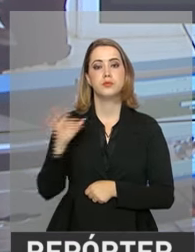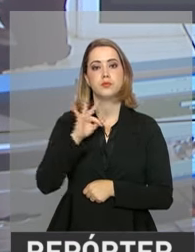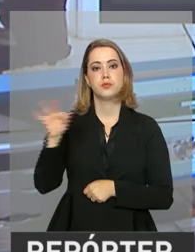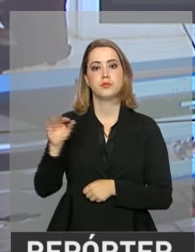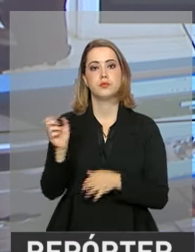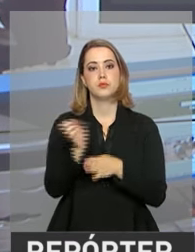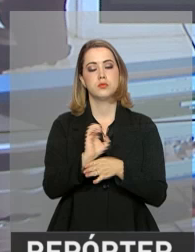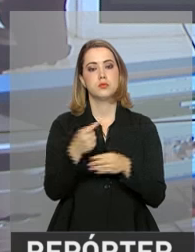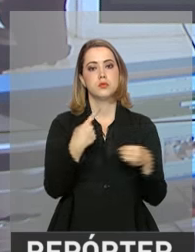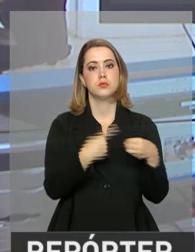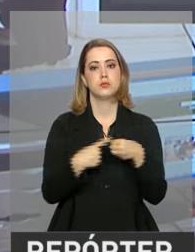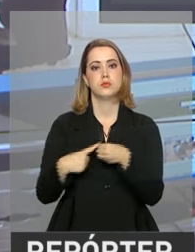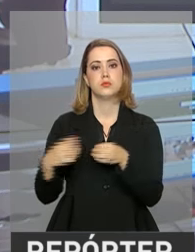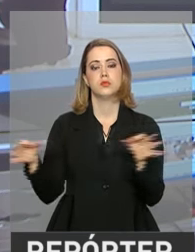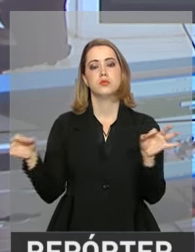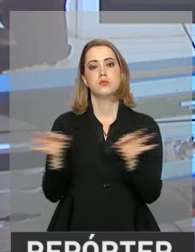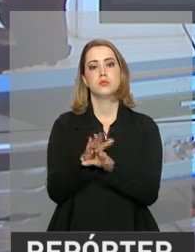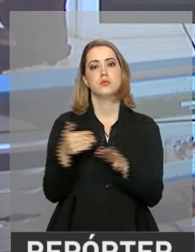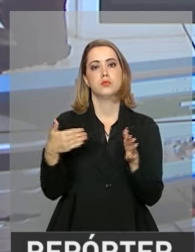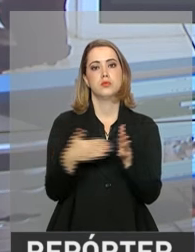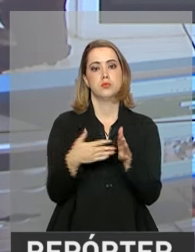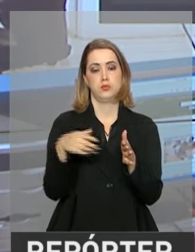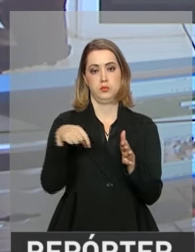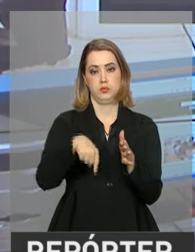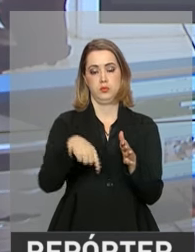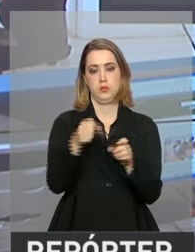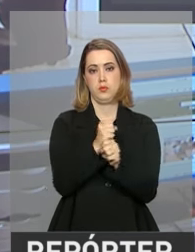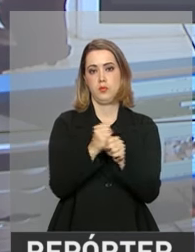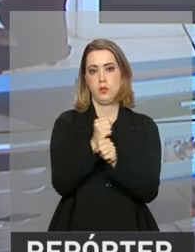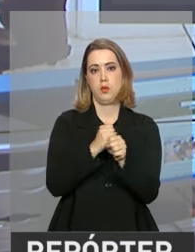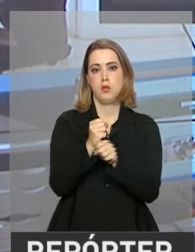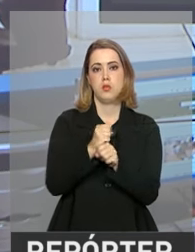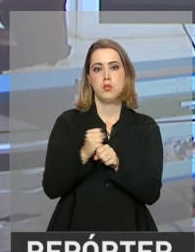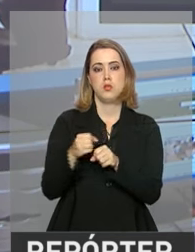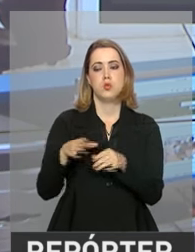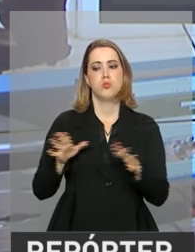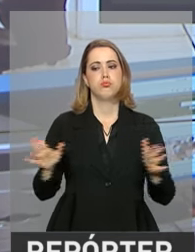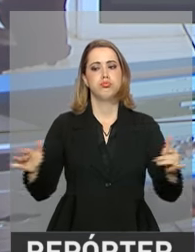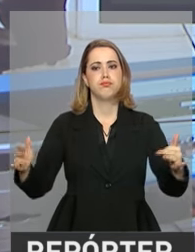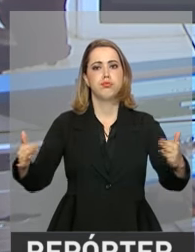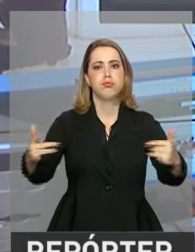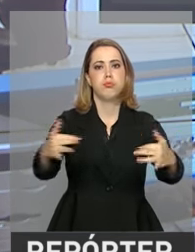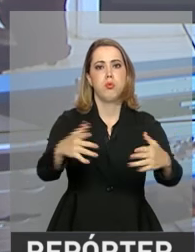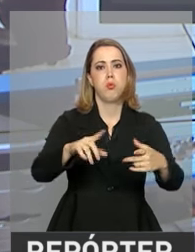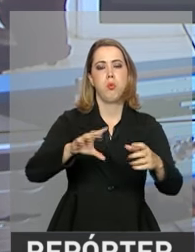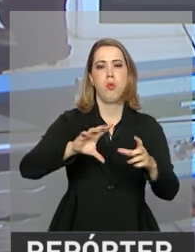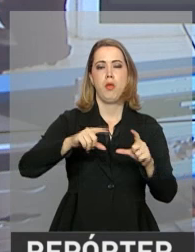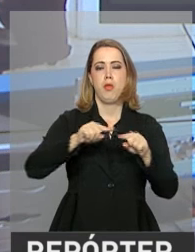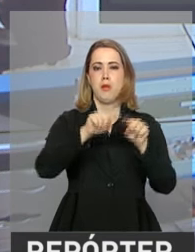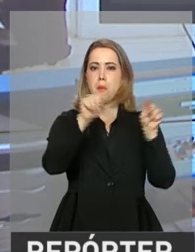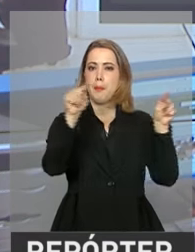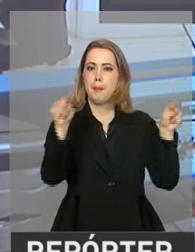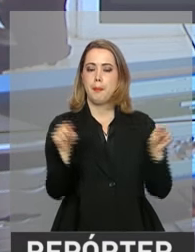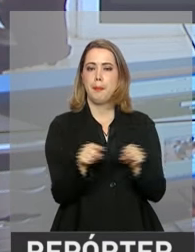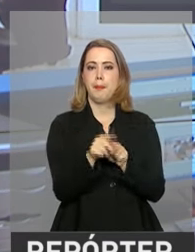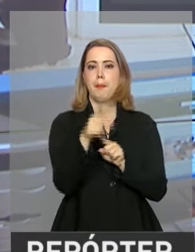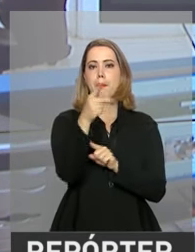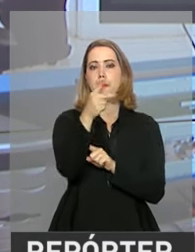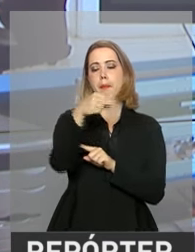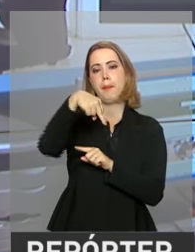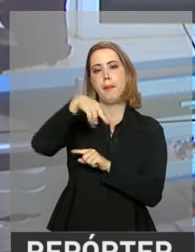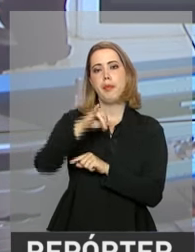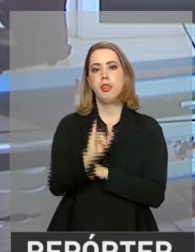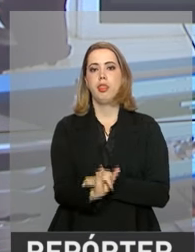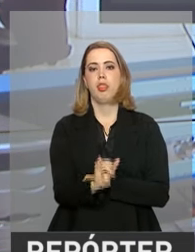estados e municípios realizam até o final deste ano mutirões para recolher pneus A ideia é reduzir possíveis F focos do Mosquito